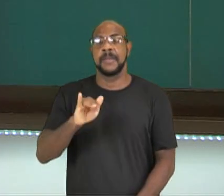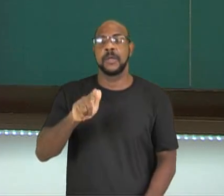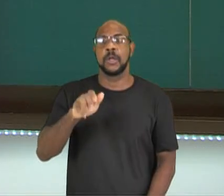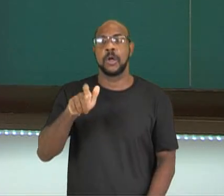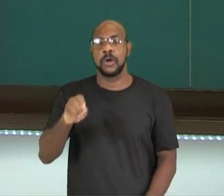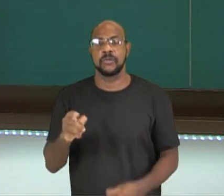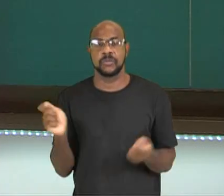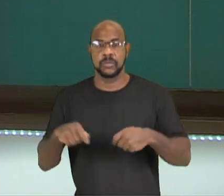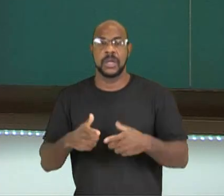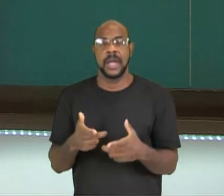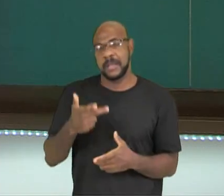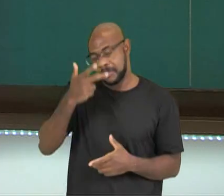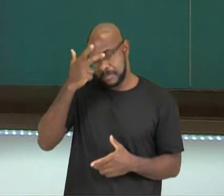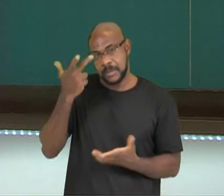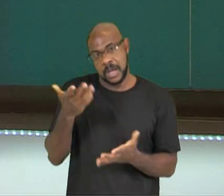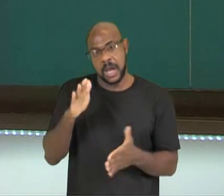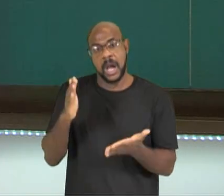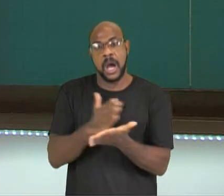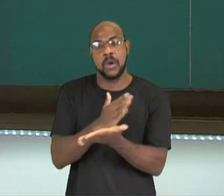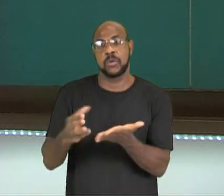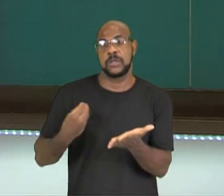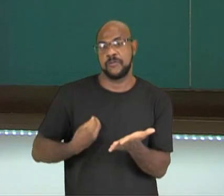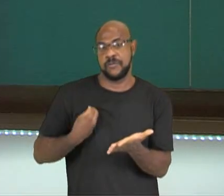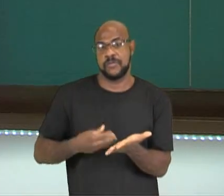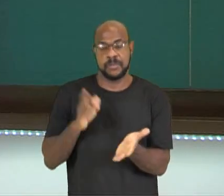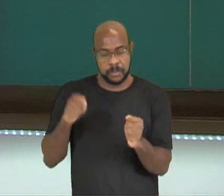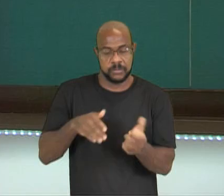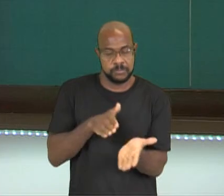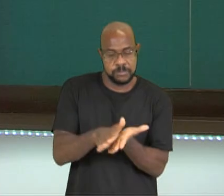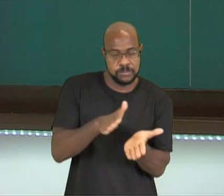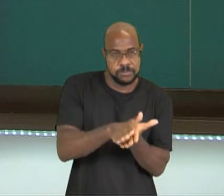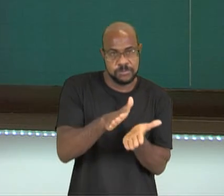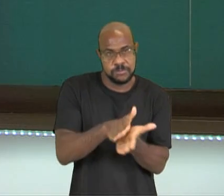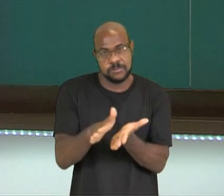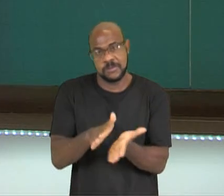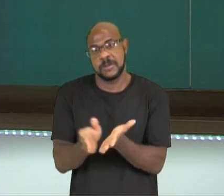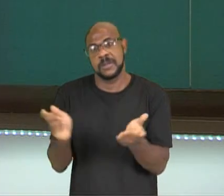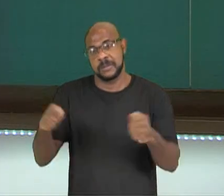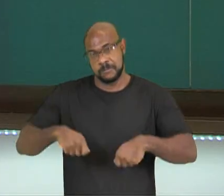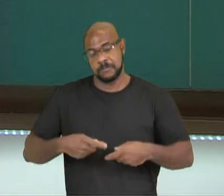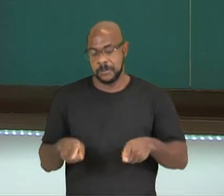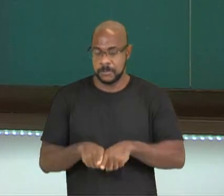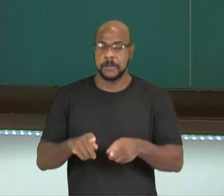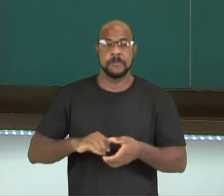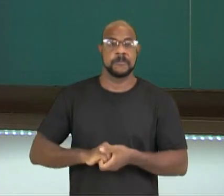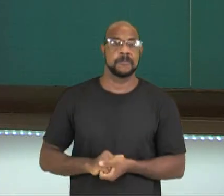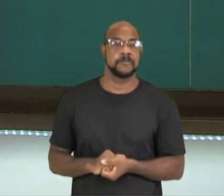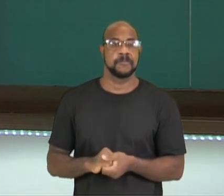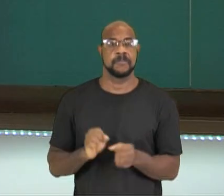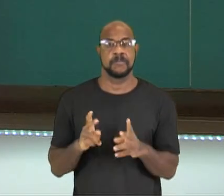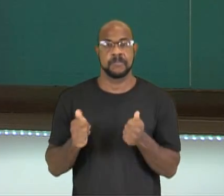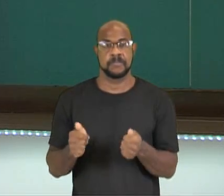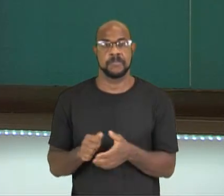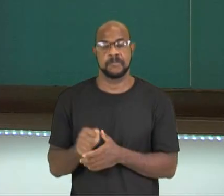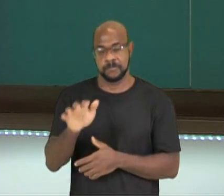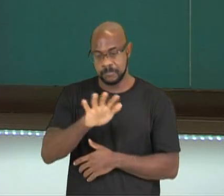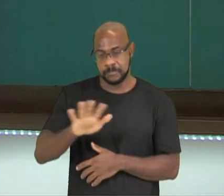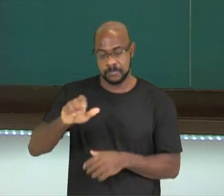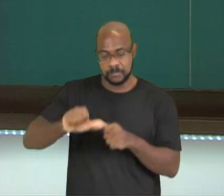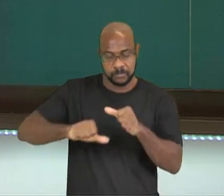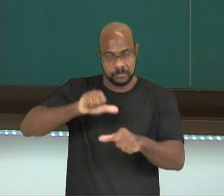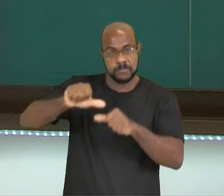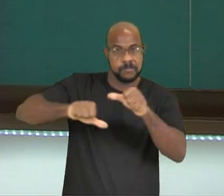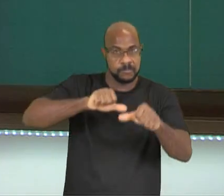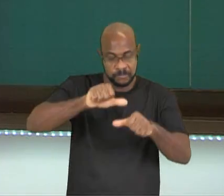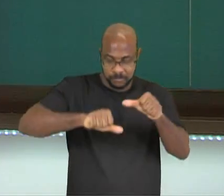esse desgaste. E aí nós vamos ter a desintegração, a desagregação dessas rochas, certo? Então, falando ali dessas